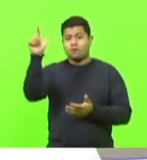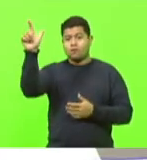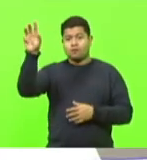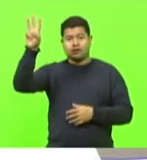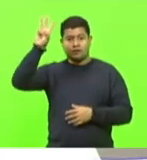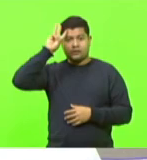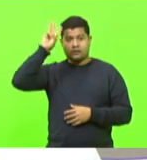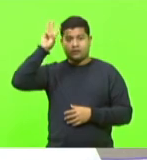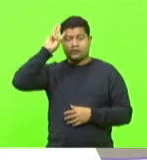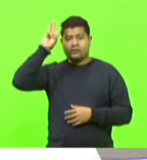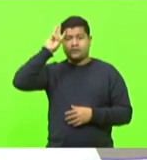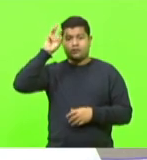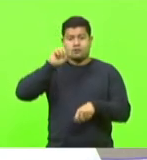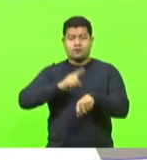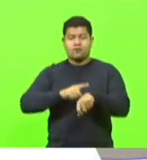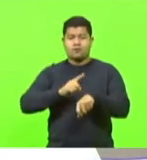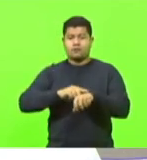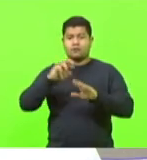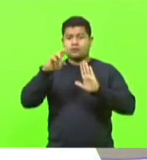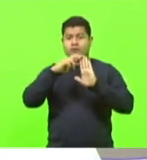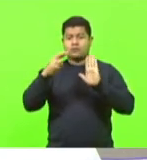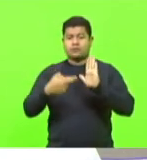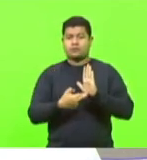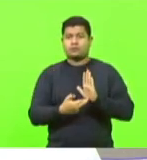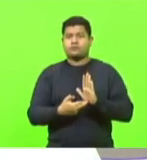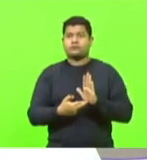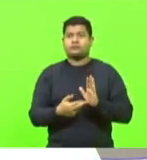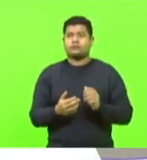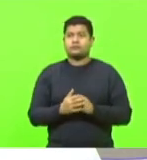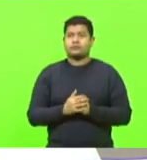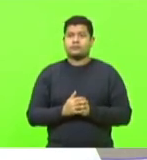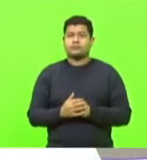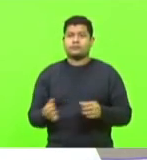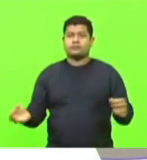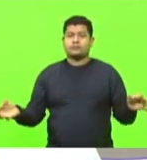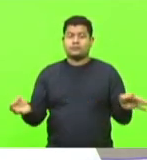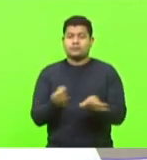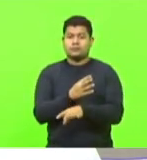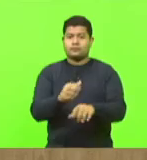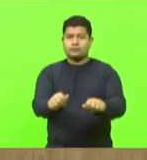terça-feira, no horário regimental. Está encerrada a sessão.